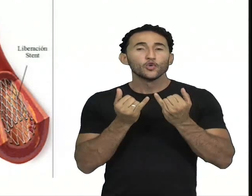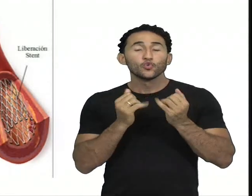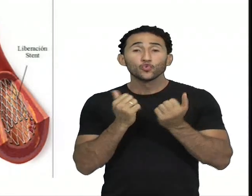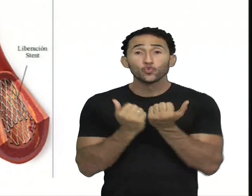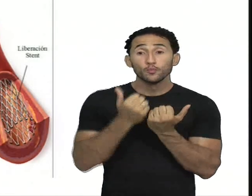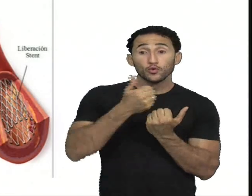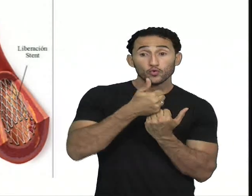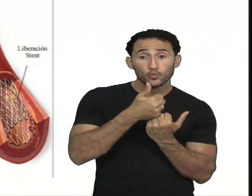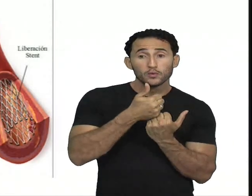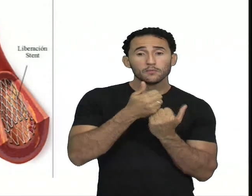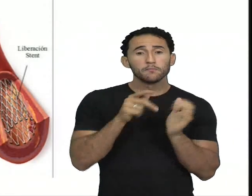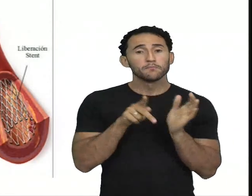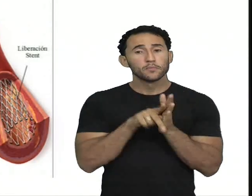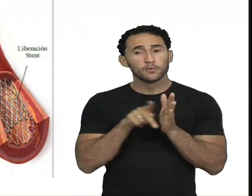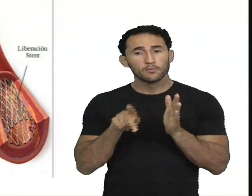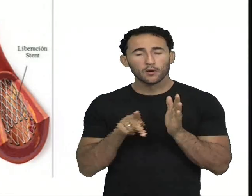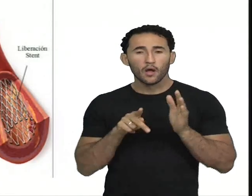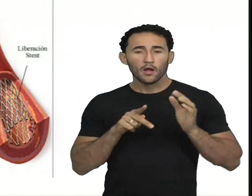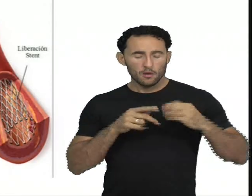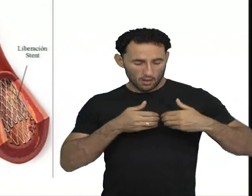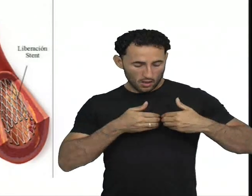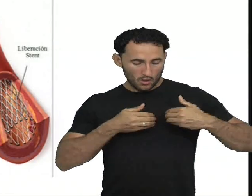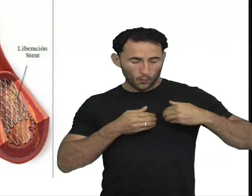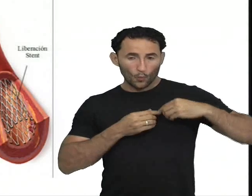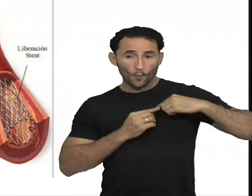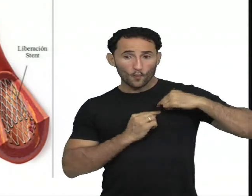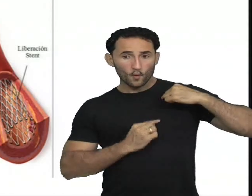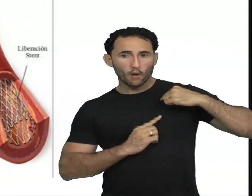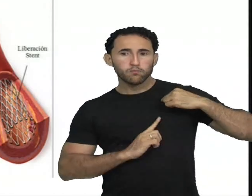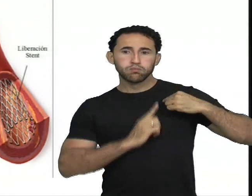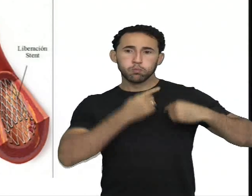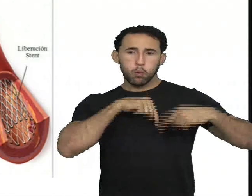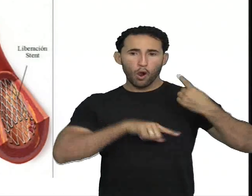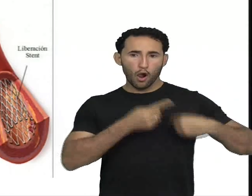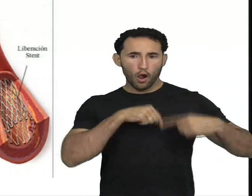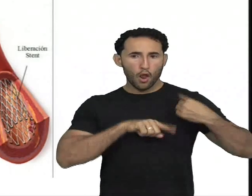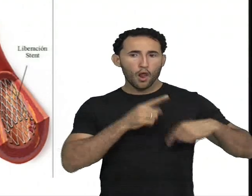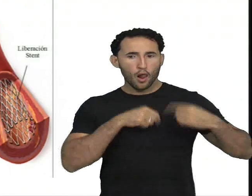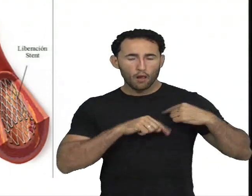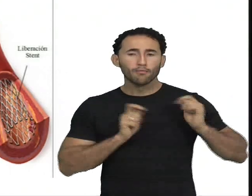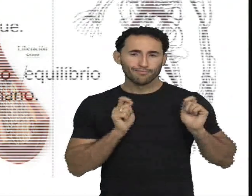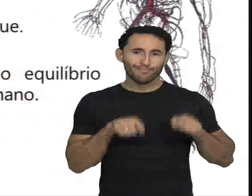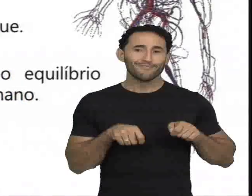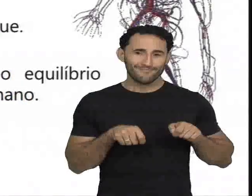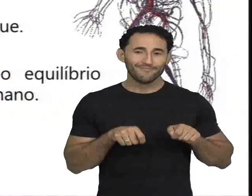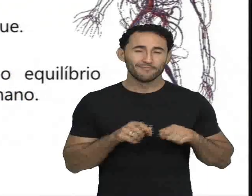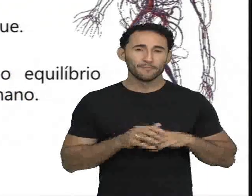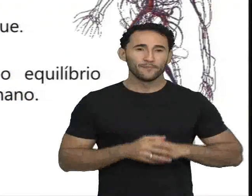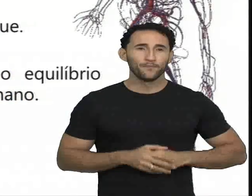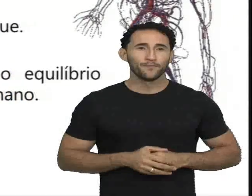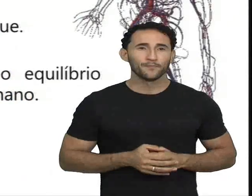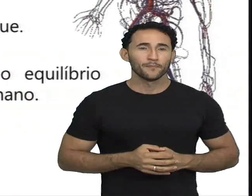de manter essa artéria aberta. Então, o que estava obstruído já não está mais obstruído.